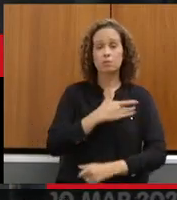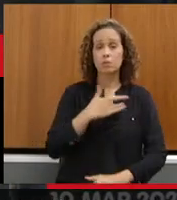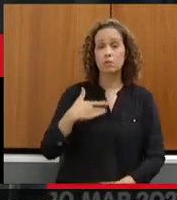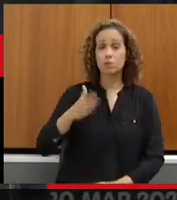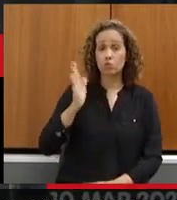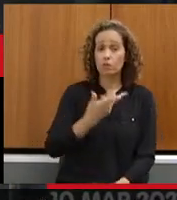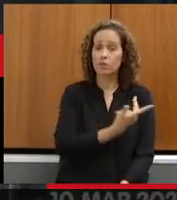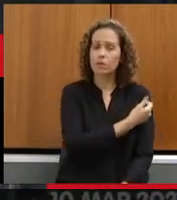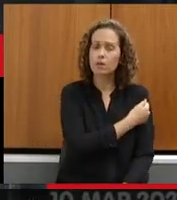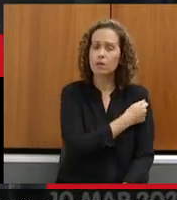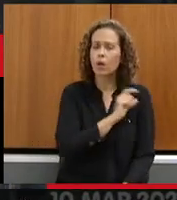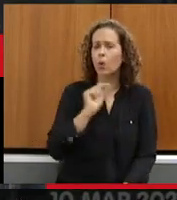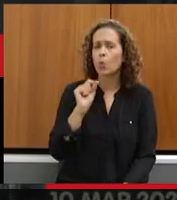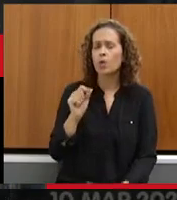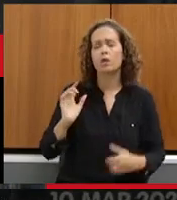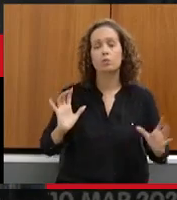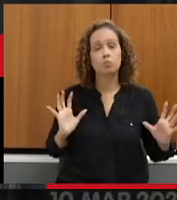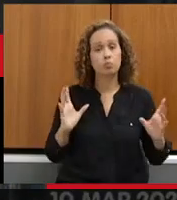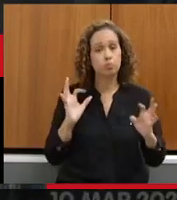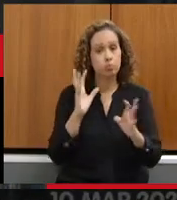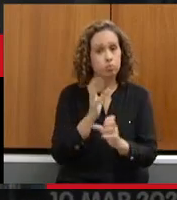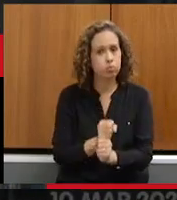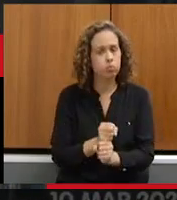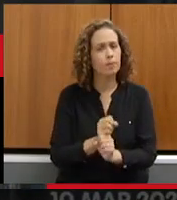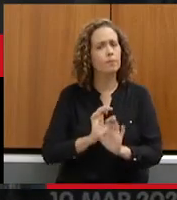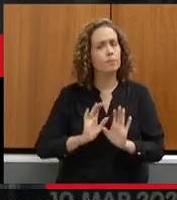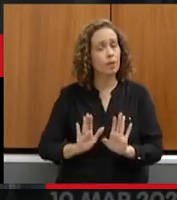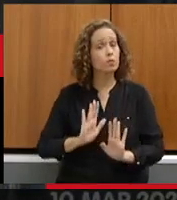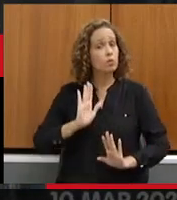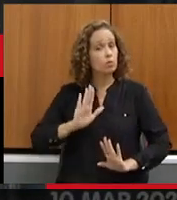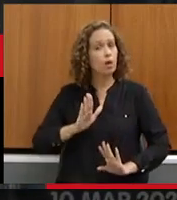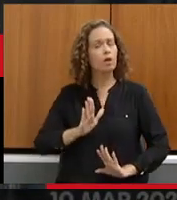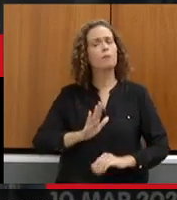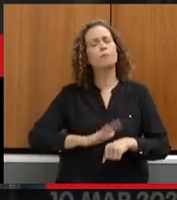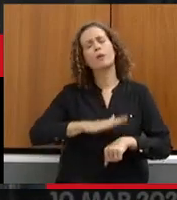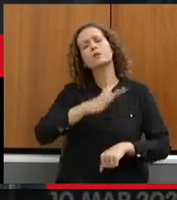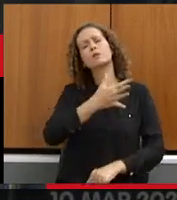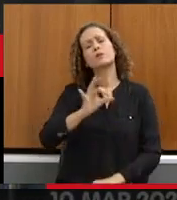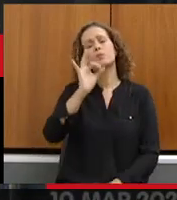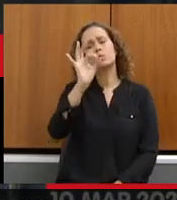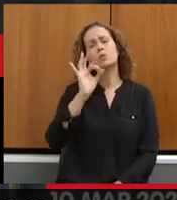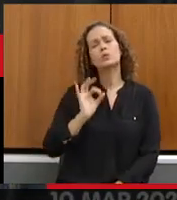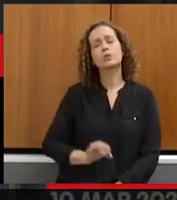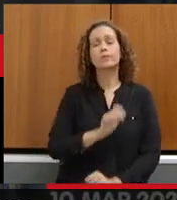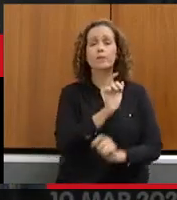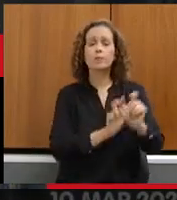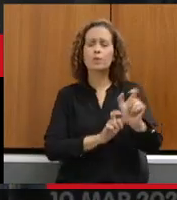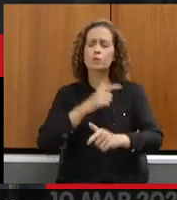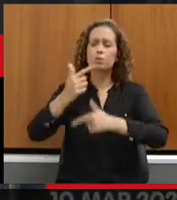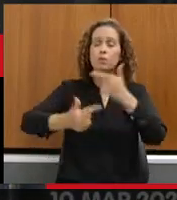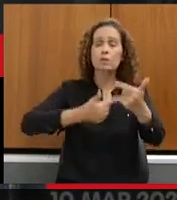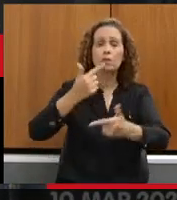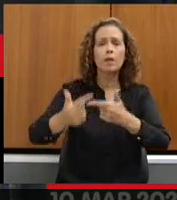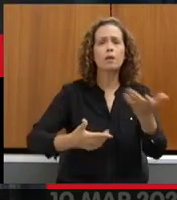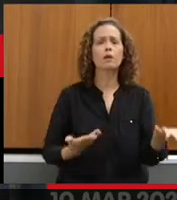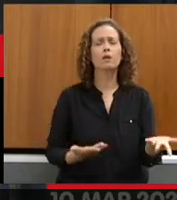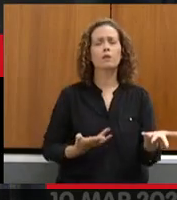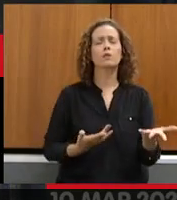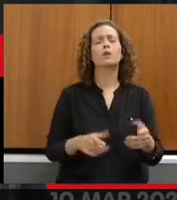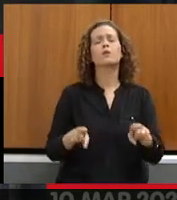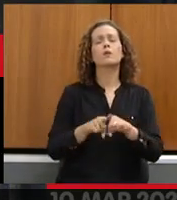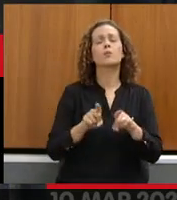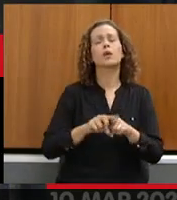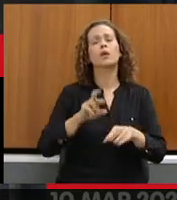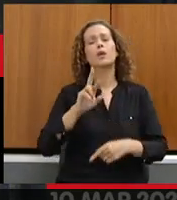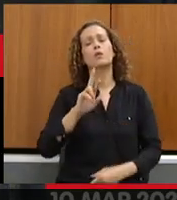são somatório mas isto já é muito mais do que cem porcento daqueles que estão na Linha de Frente muito mais do que os que estão no Raio X muito